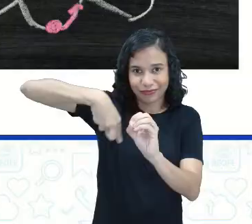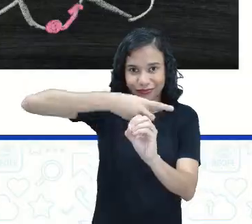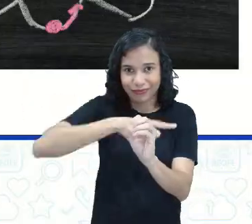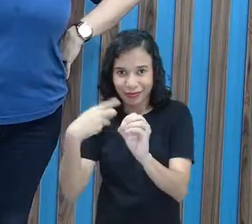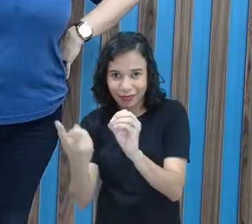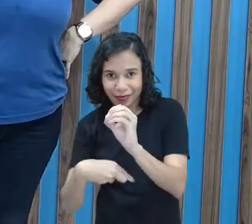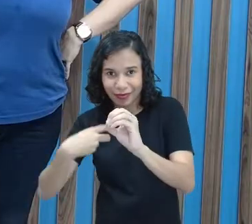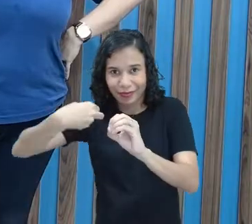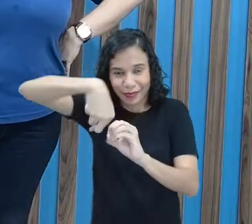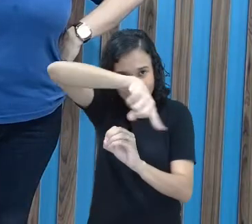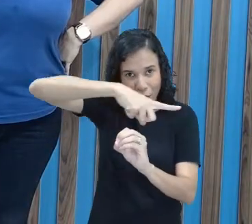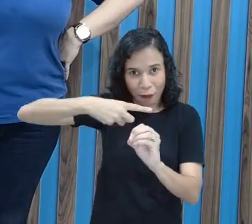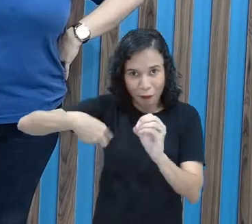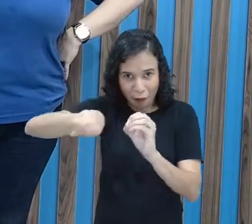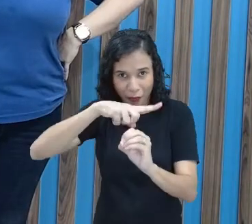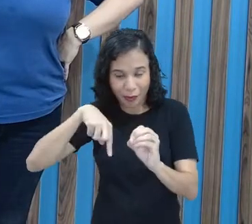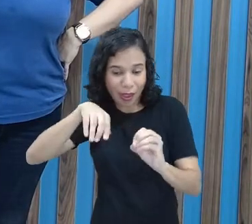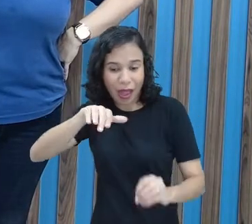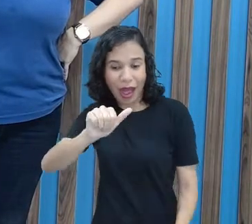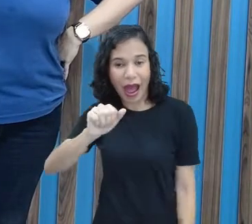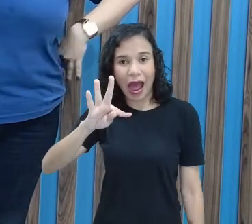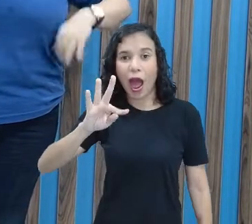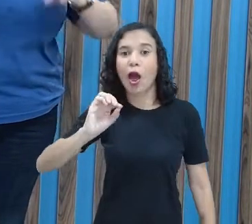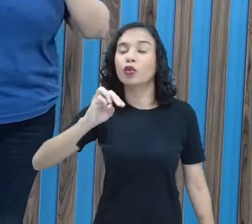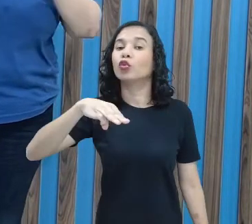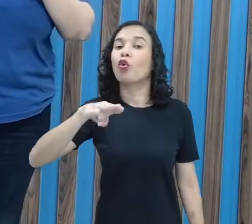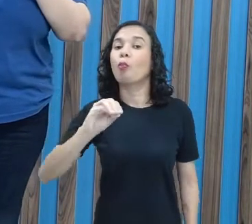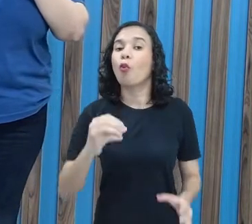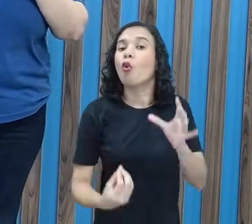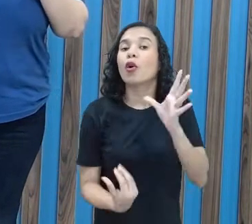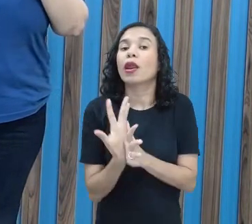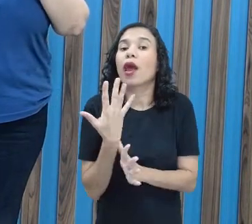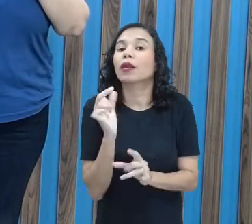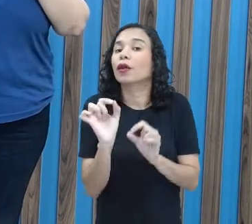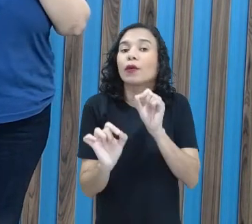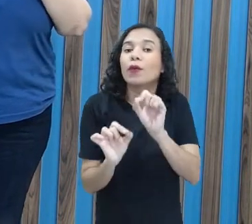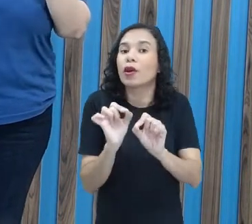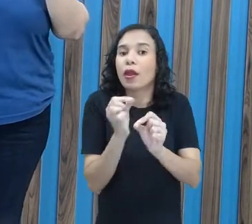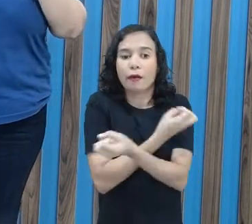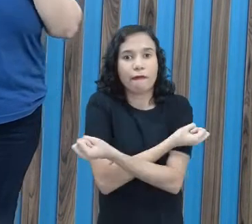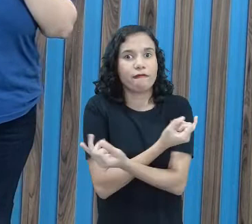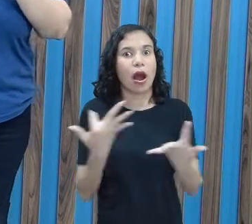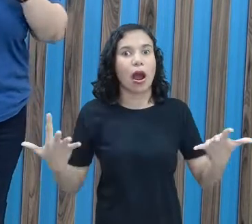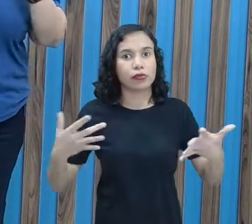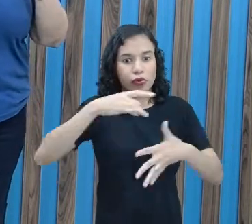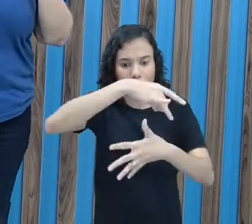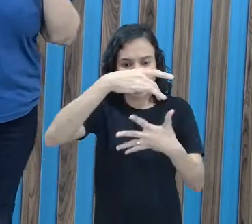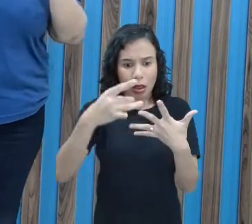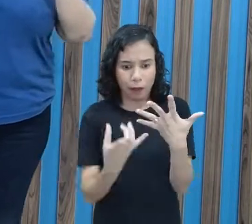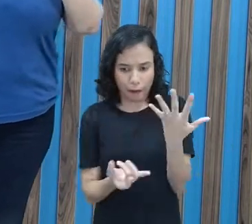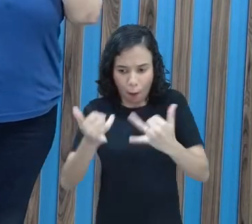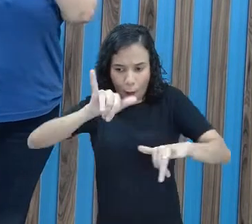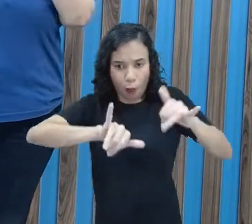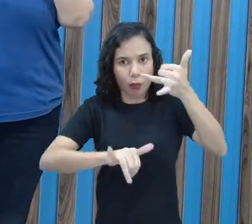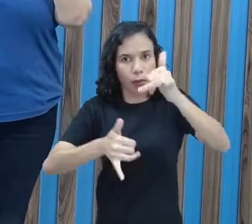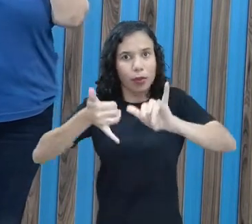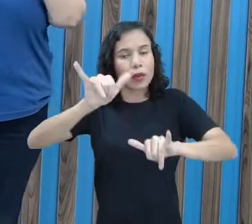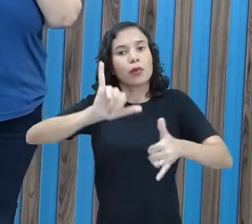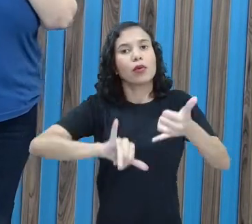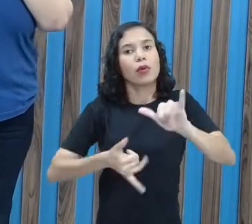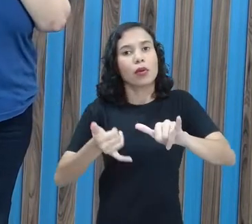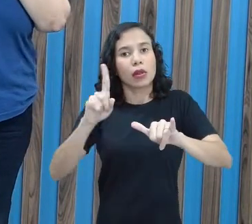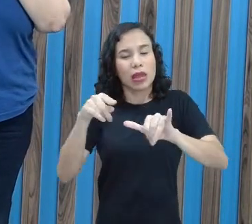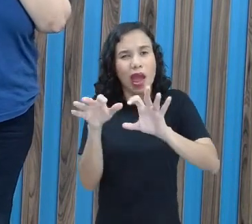De átomo? Pois é, o átomo, ele é formado por vários elementos químicos que estão